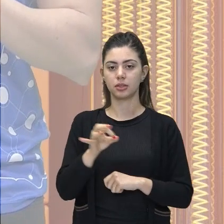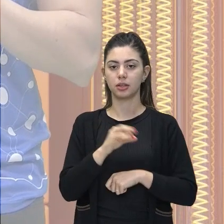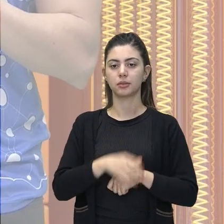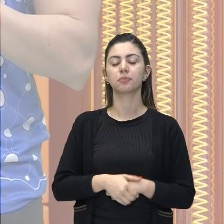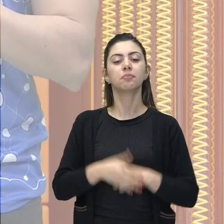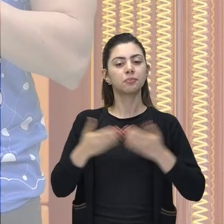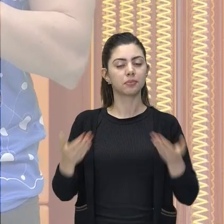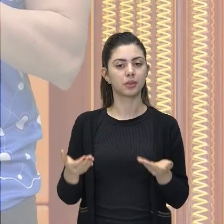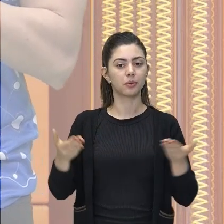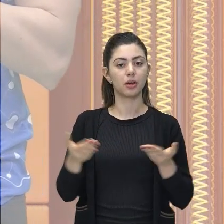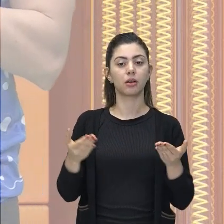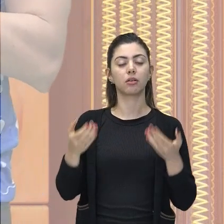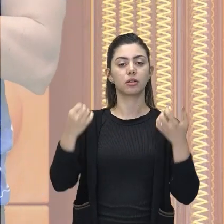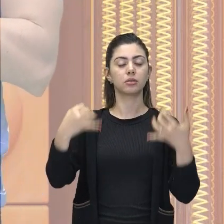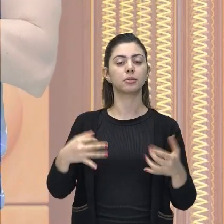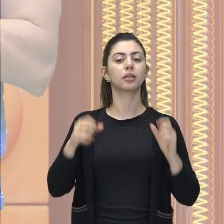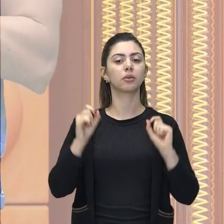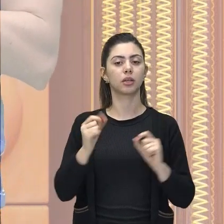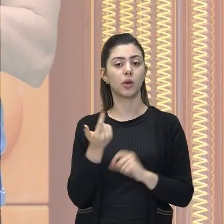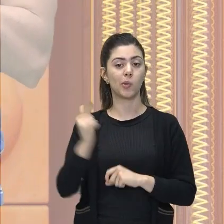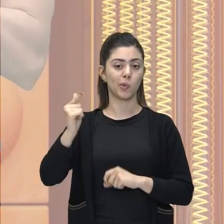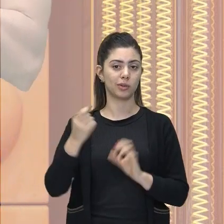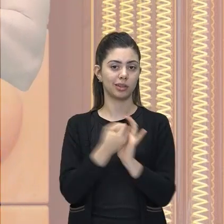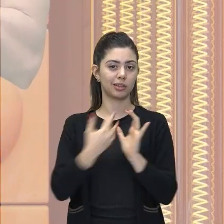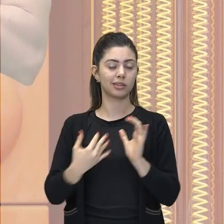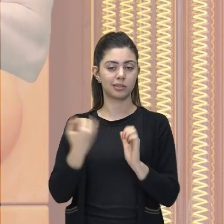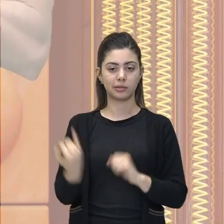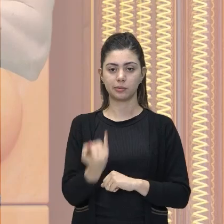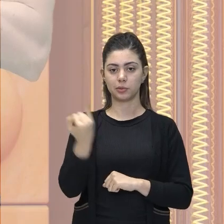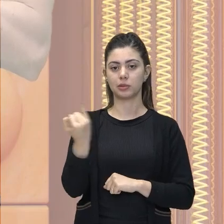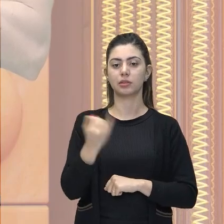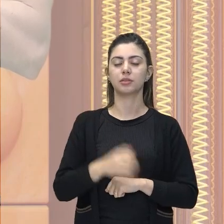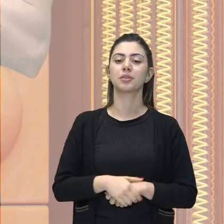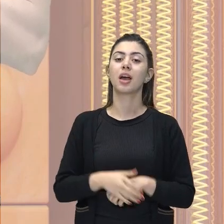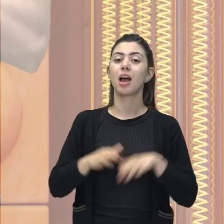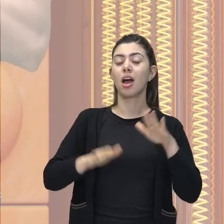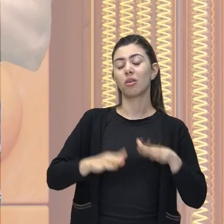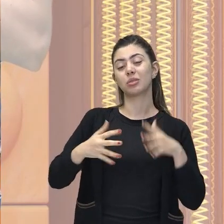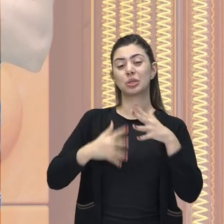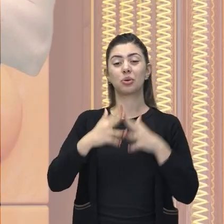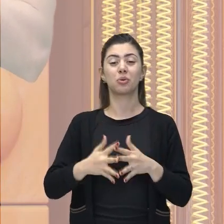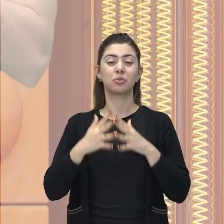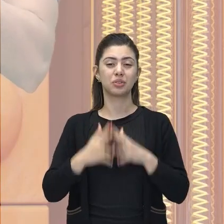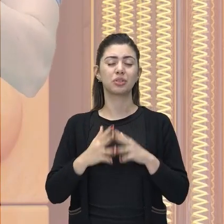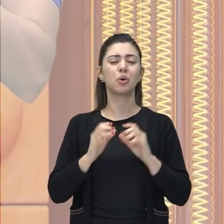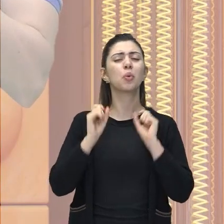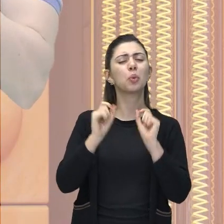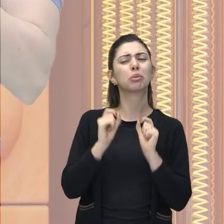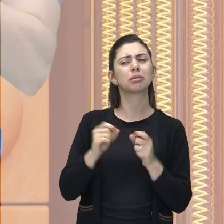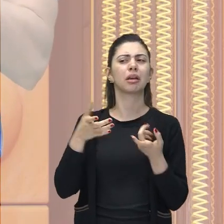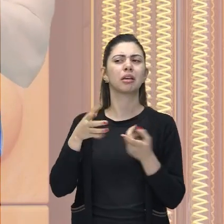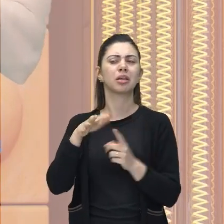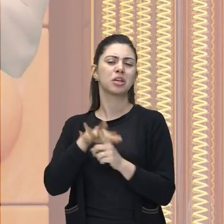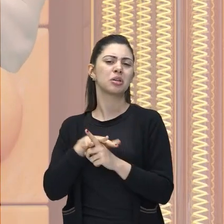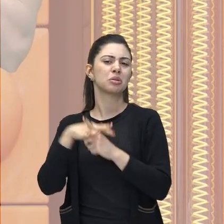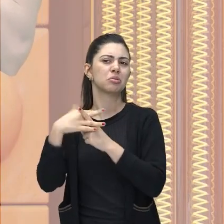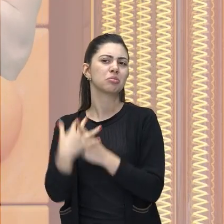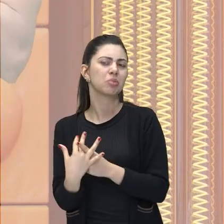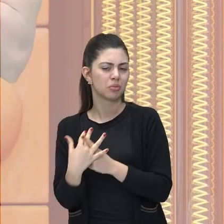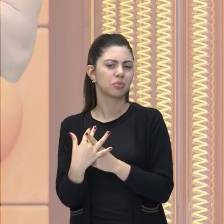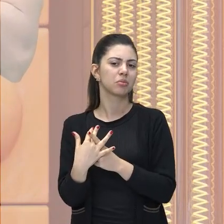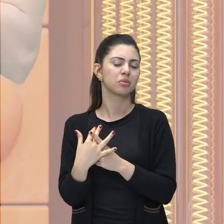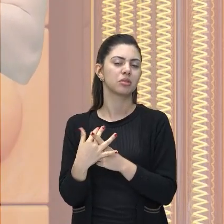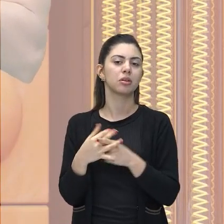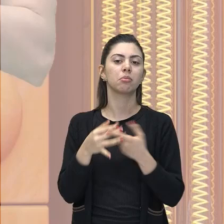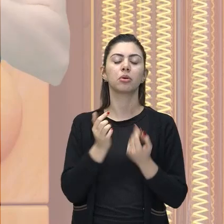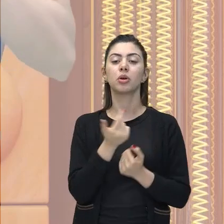de destacar com vocês um outro ponto importante. Existe uma confusão entre compreender o que é socialismo e o que é